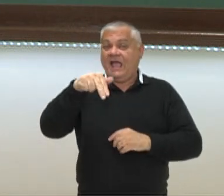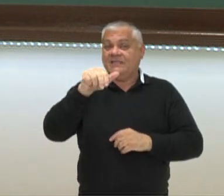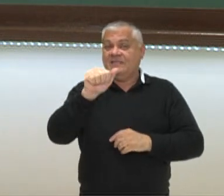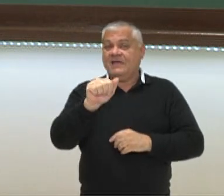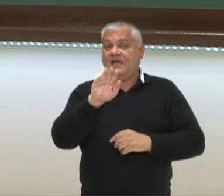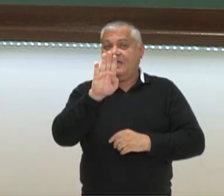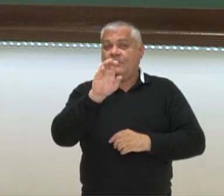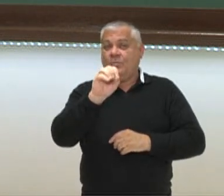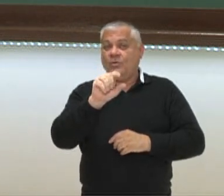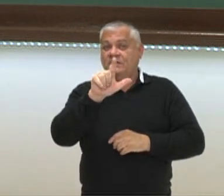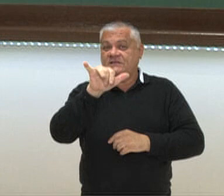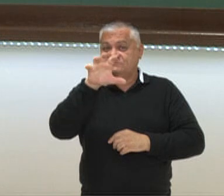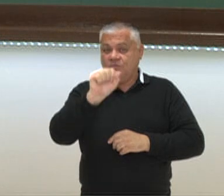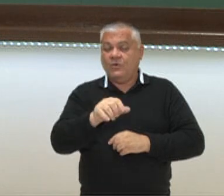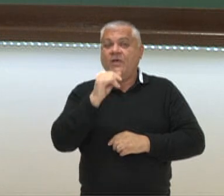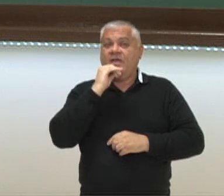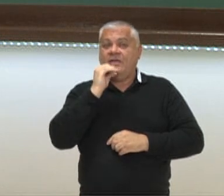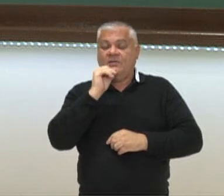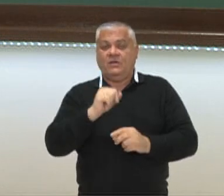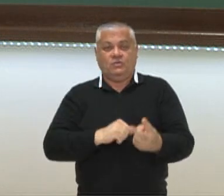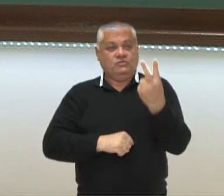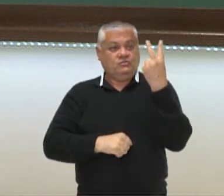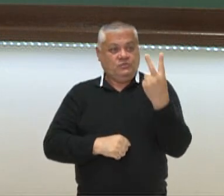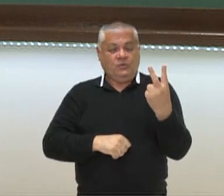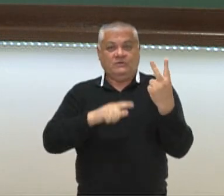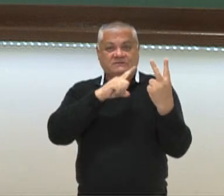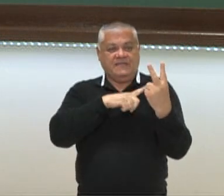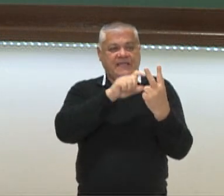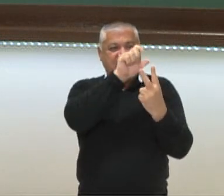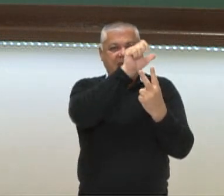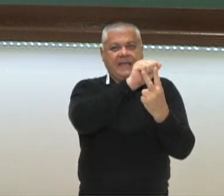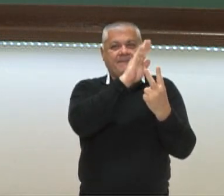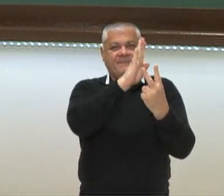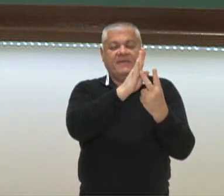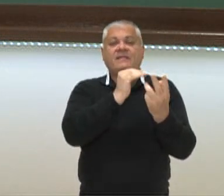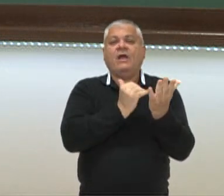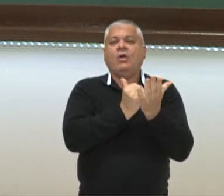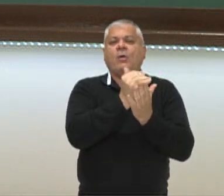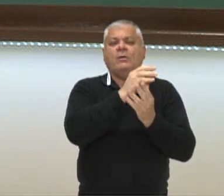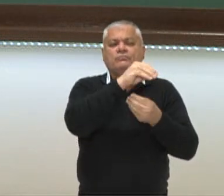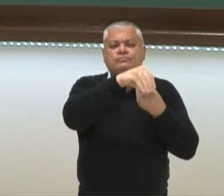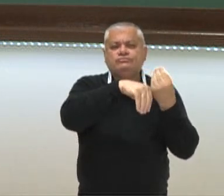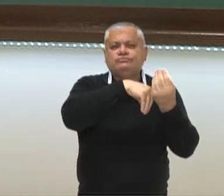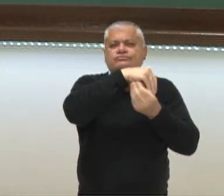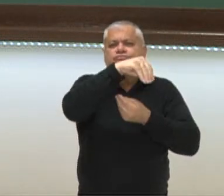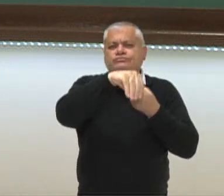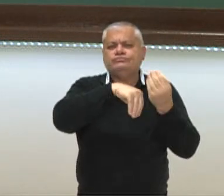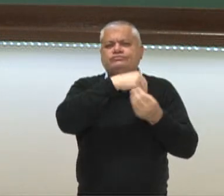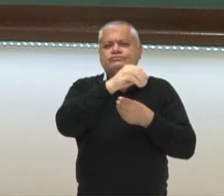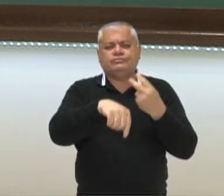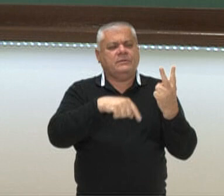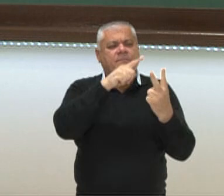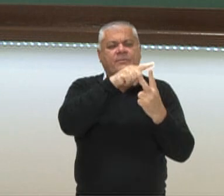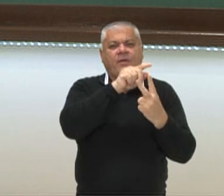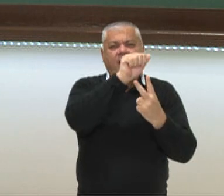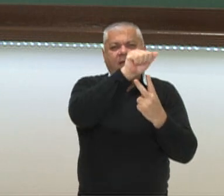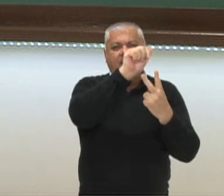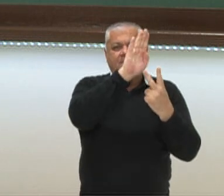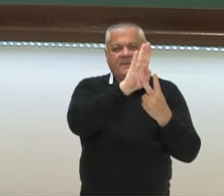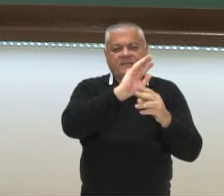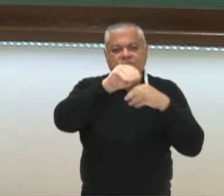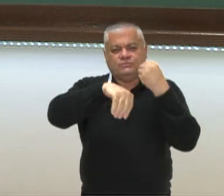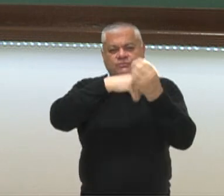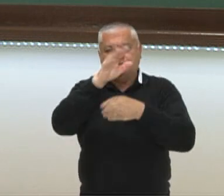síntese, que é o anabolismo. Ele está construindo uma molécula, por exemplo, duas substâncias se unem formando uma